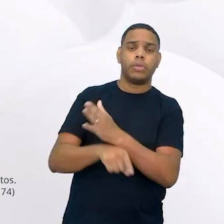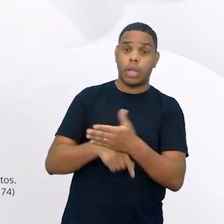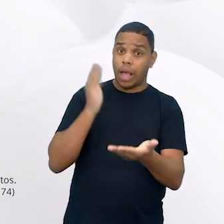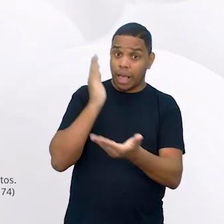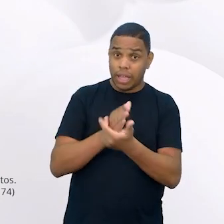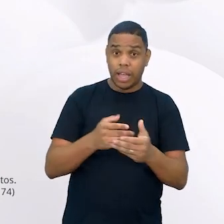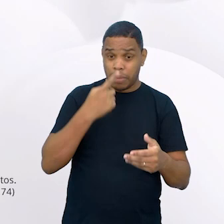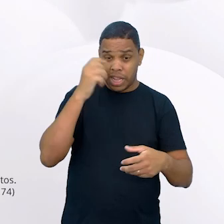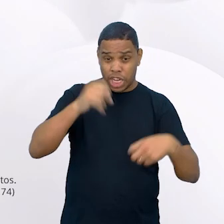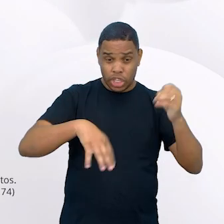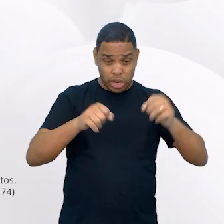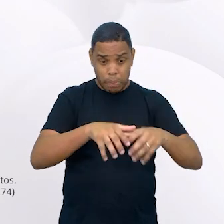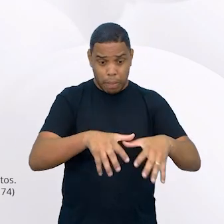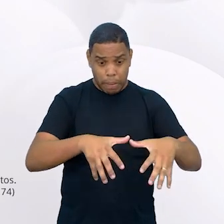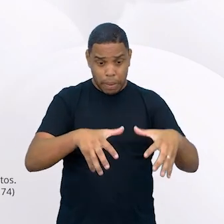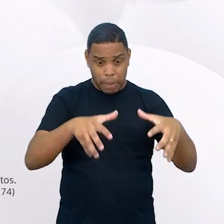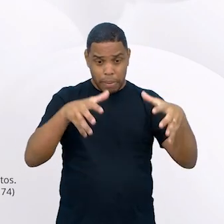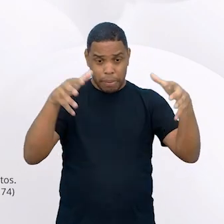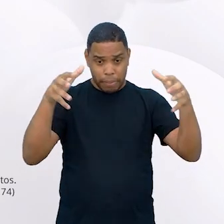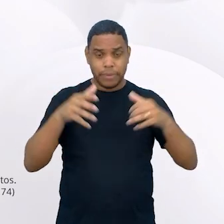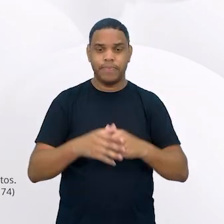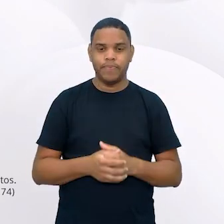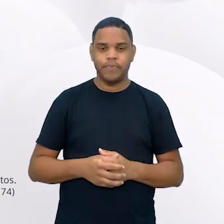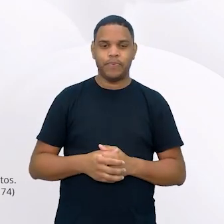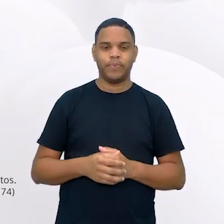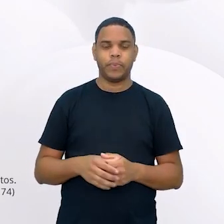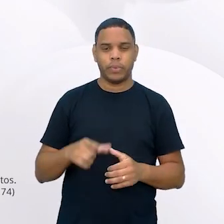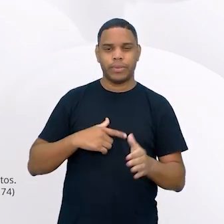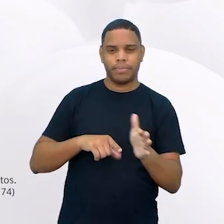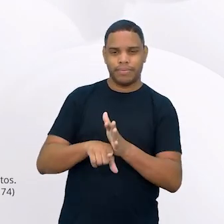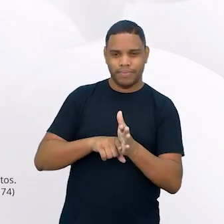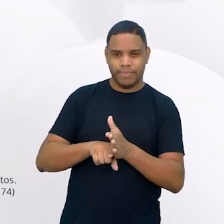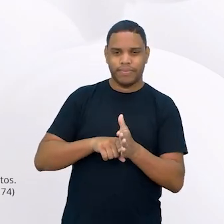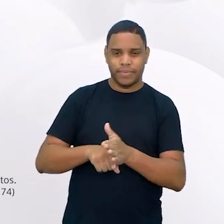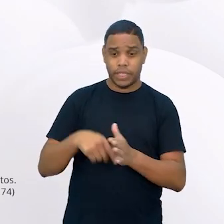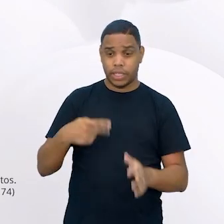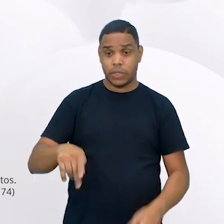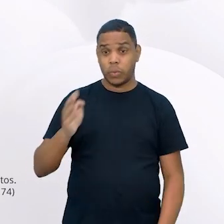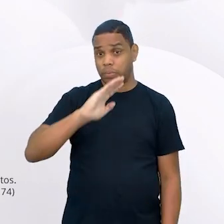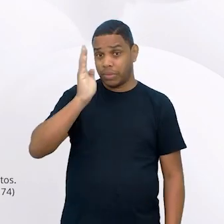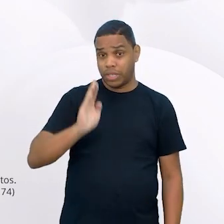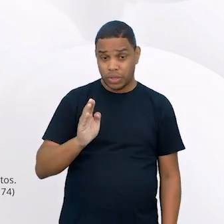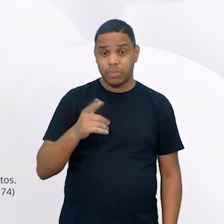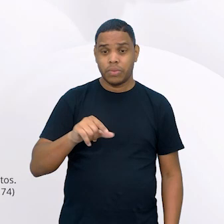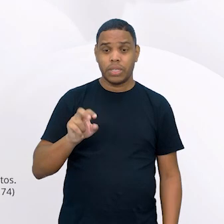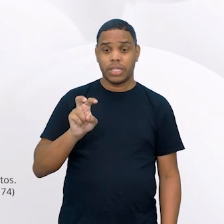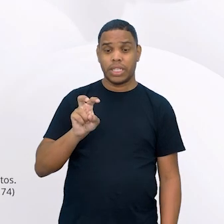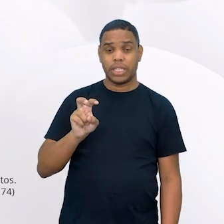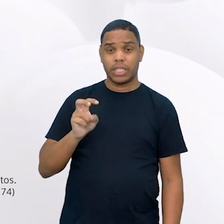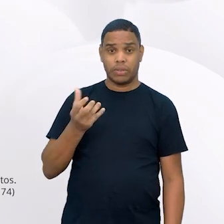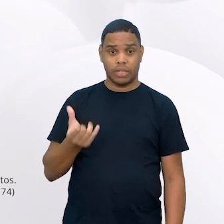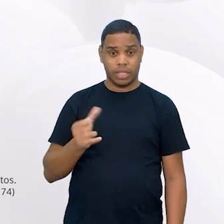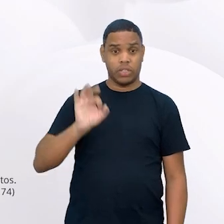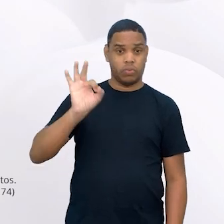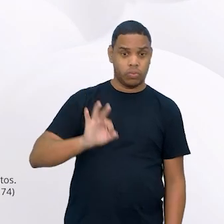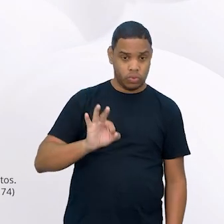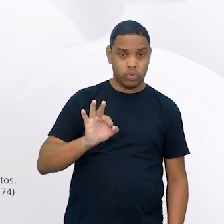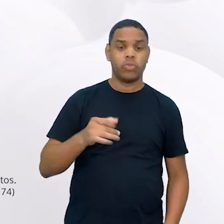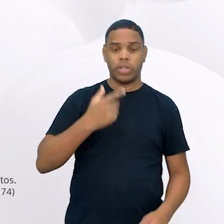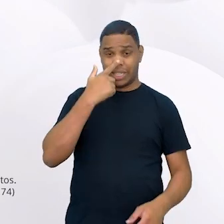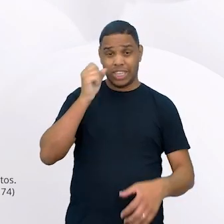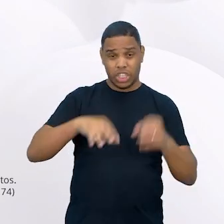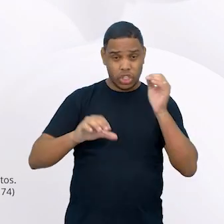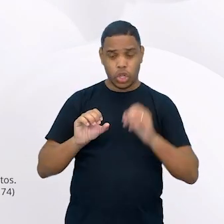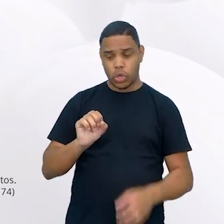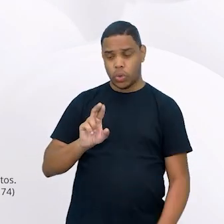os lixões, né? E aí a gente tem um dado ali da composição do lixo do brasileiro em geral, que 56% é lixo